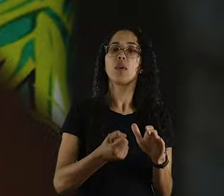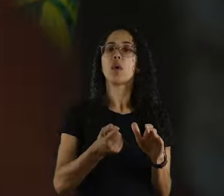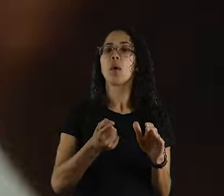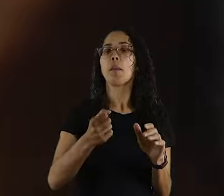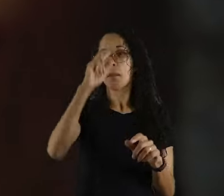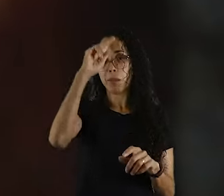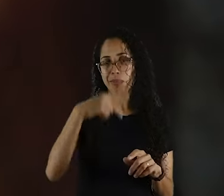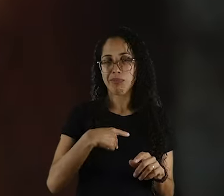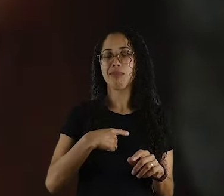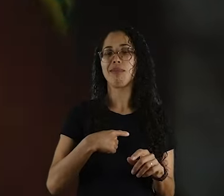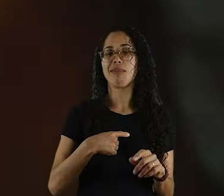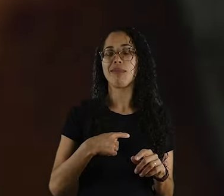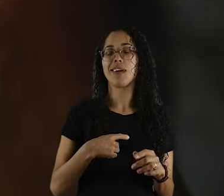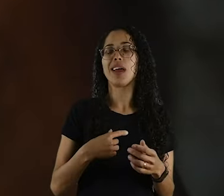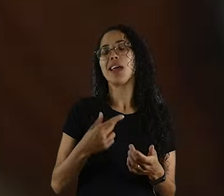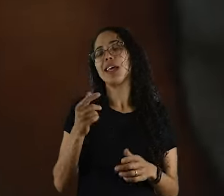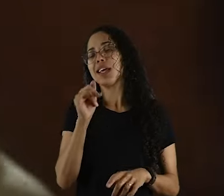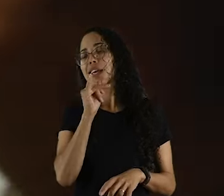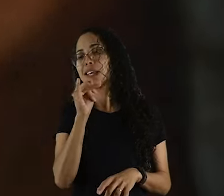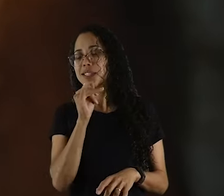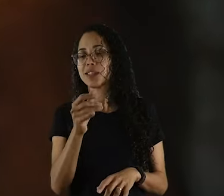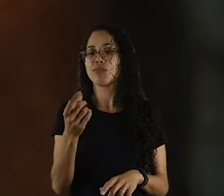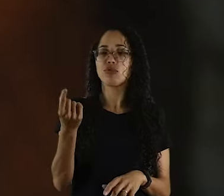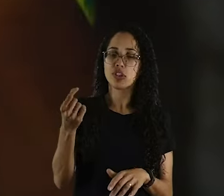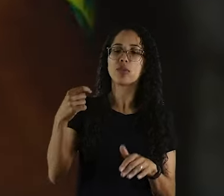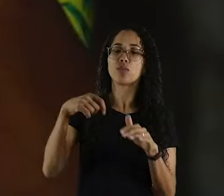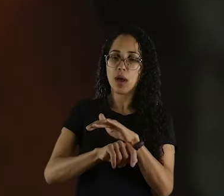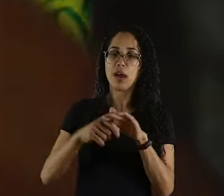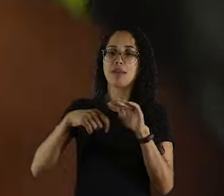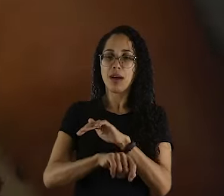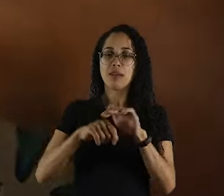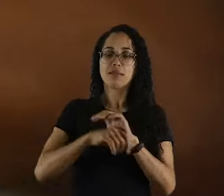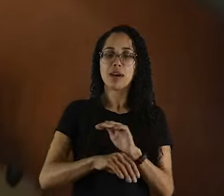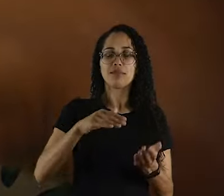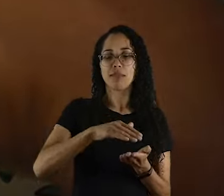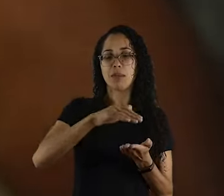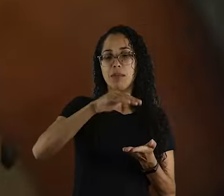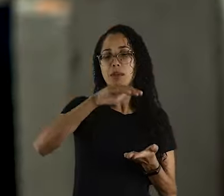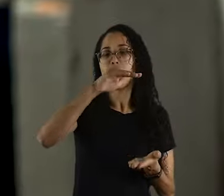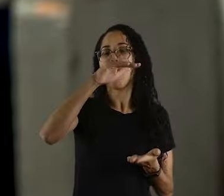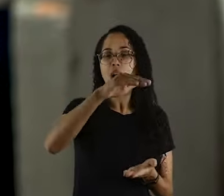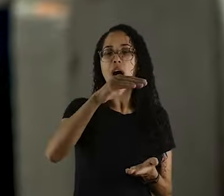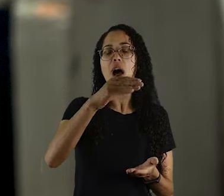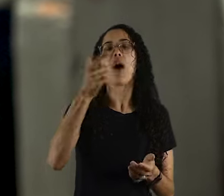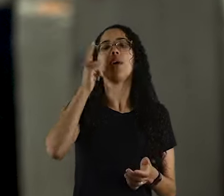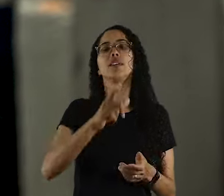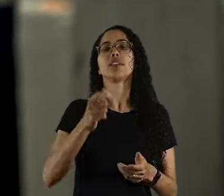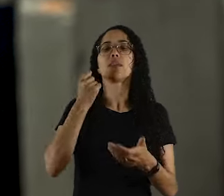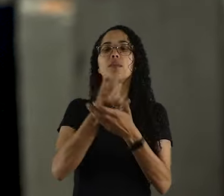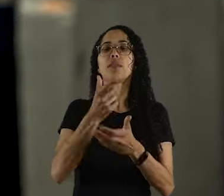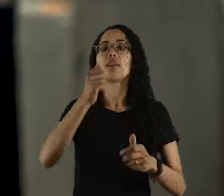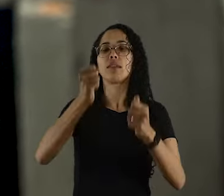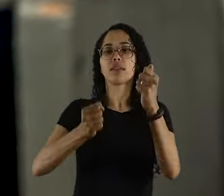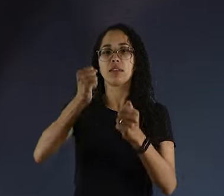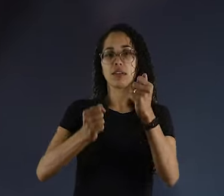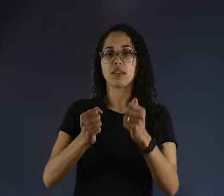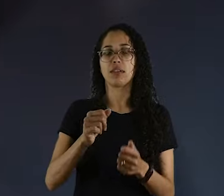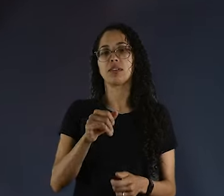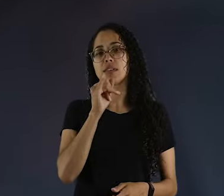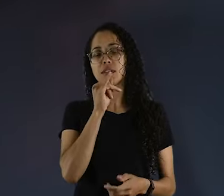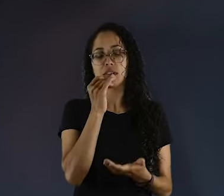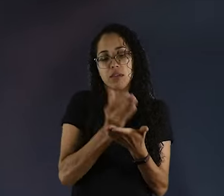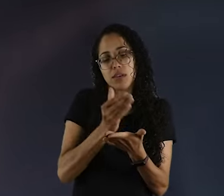numa data, já tinha uma boa parcela para eu dar uma entrada. E essa parcela eu já incluo na minha despesa do mês.